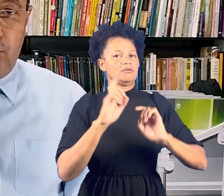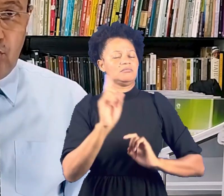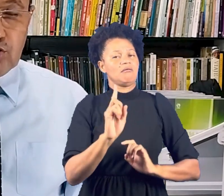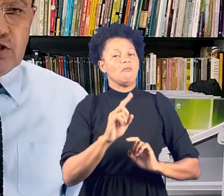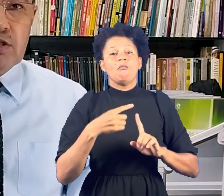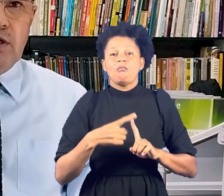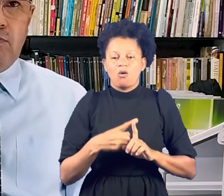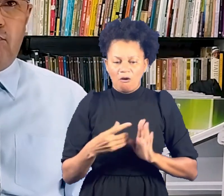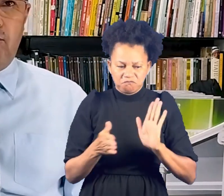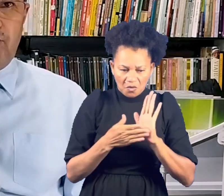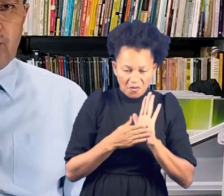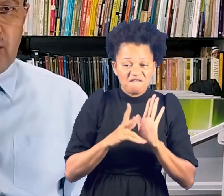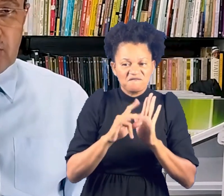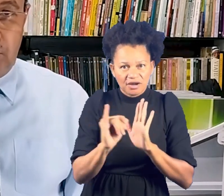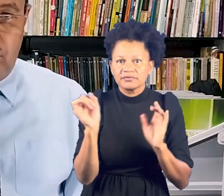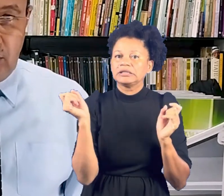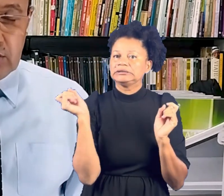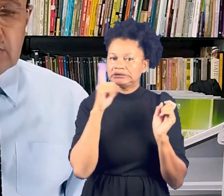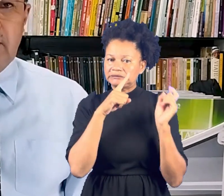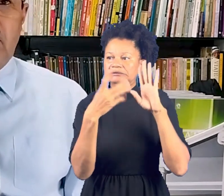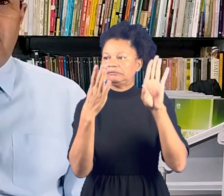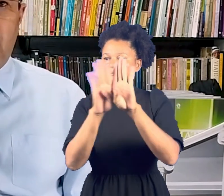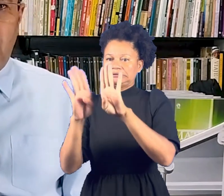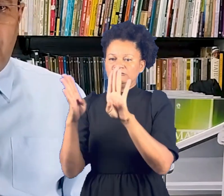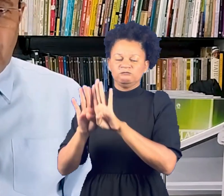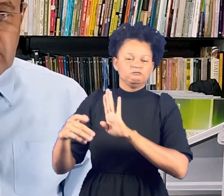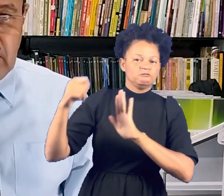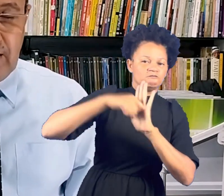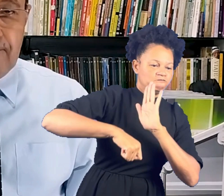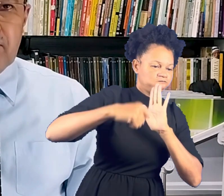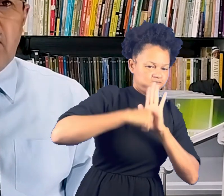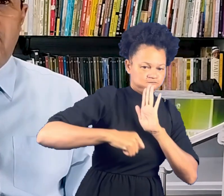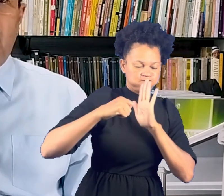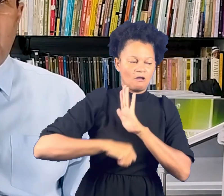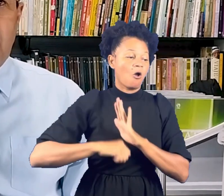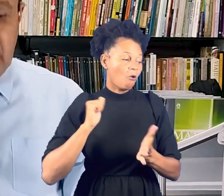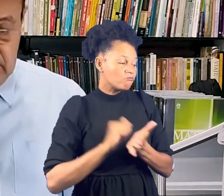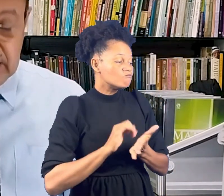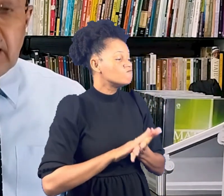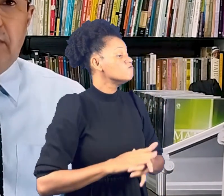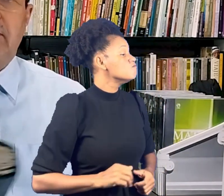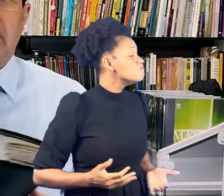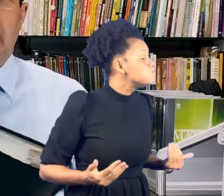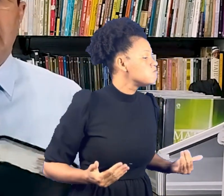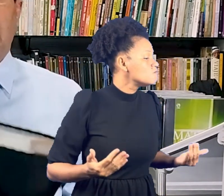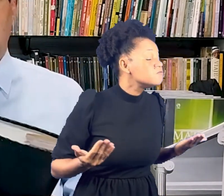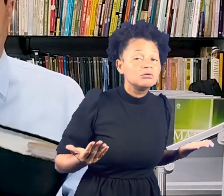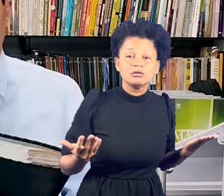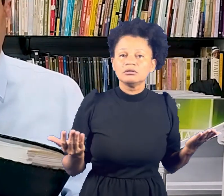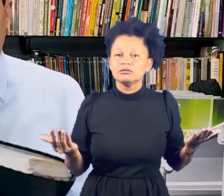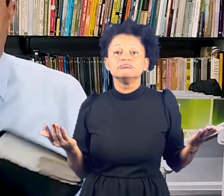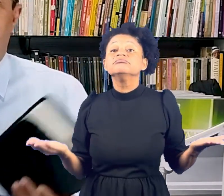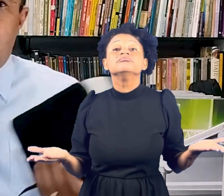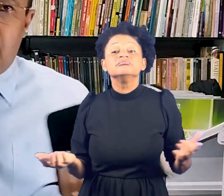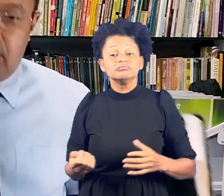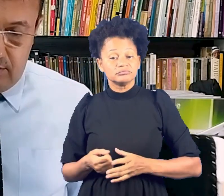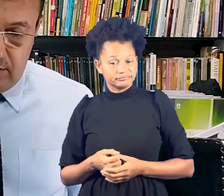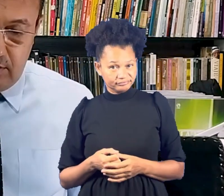as propostas vão fechar as portas, vão forçar, vão ameaçar, e